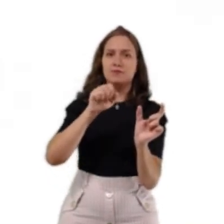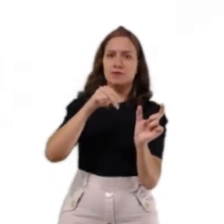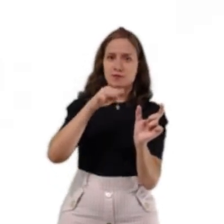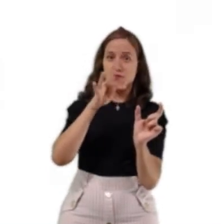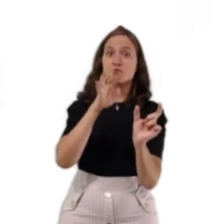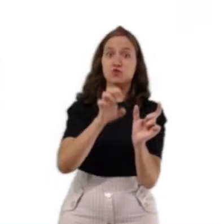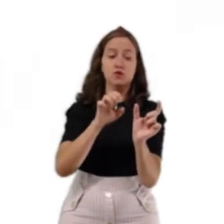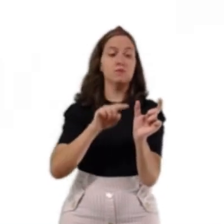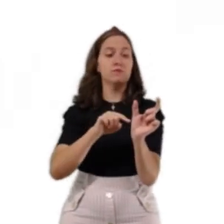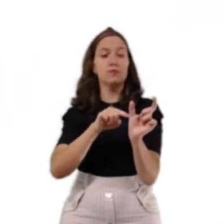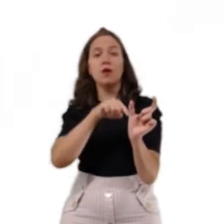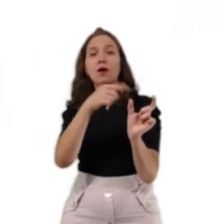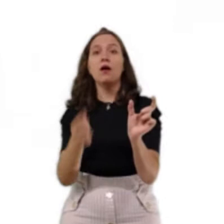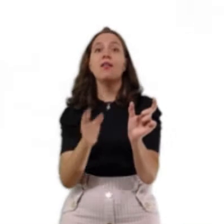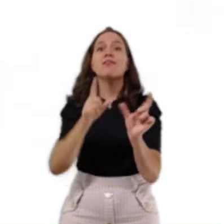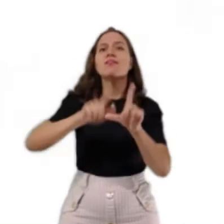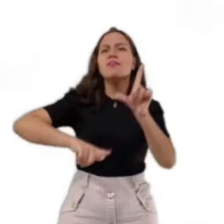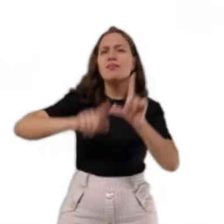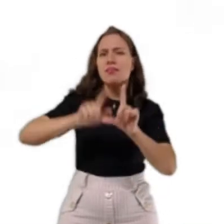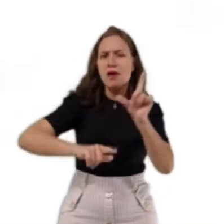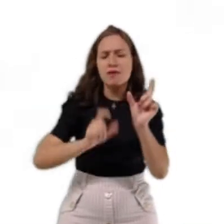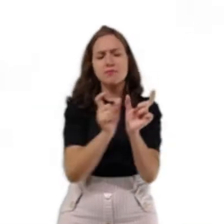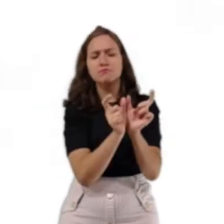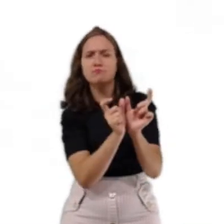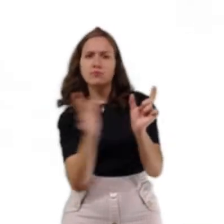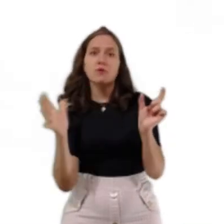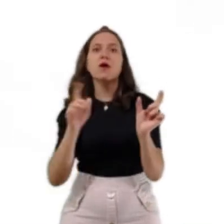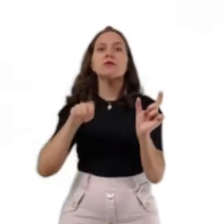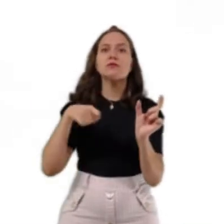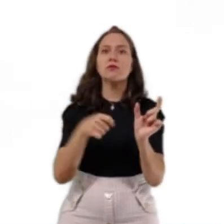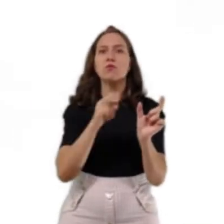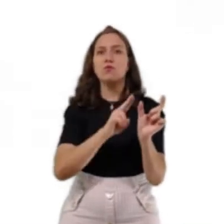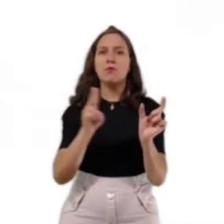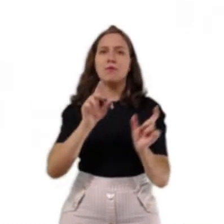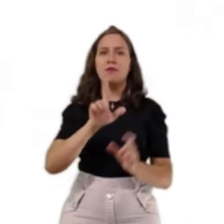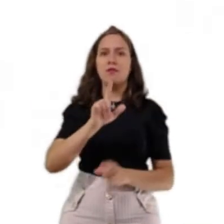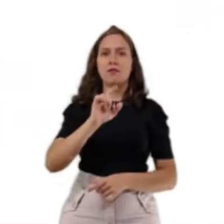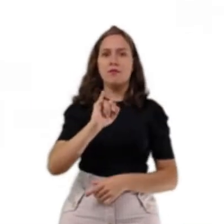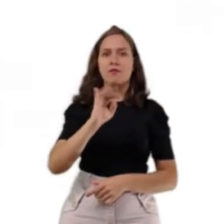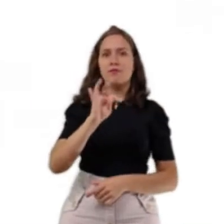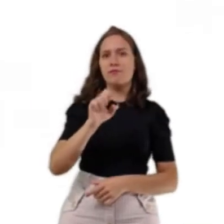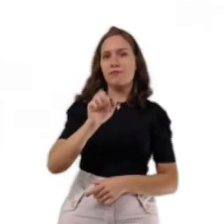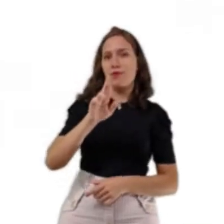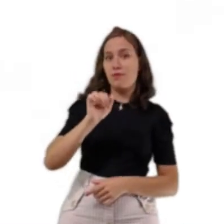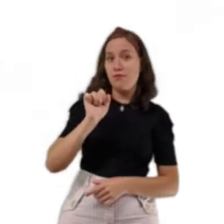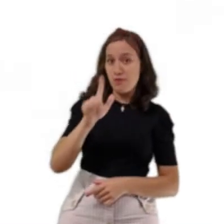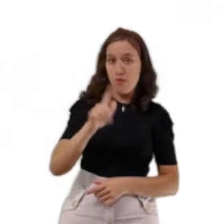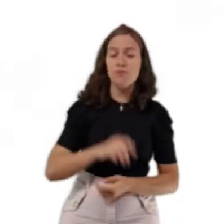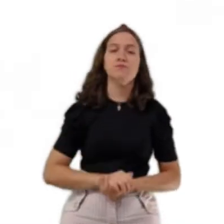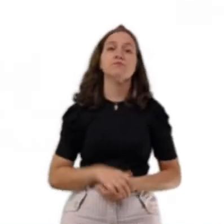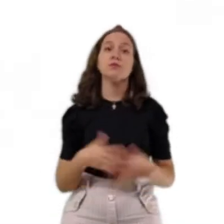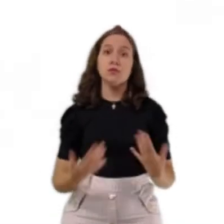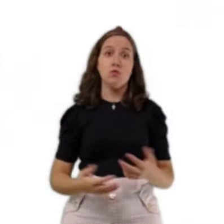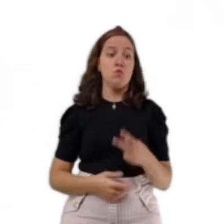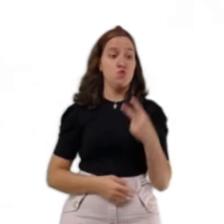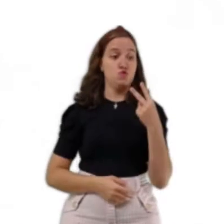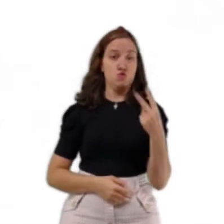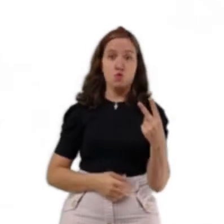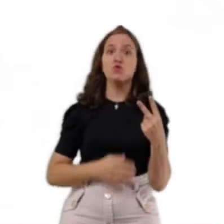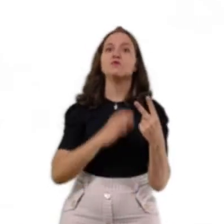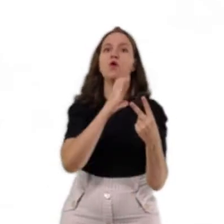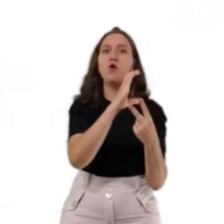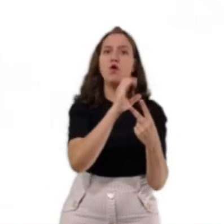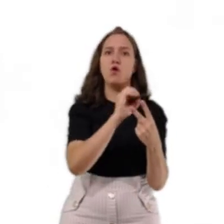que representam os valores desconhecidos é chamado de parte literal no caso de 2x ao quadrado dois é meu coeficiente